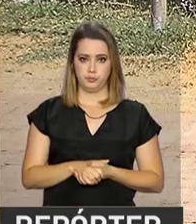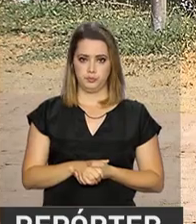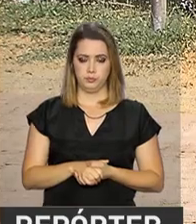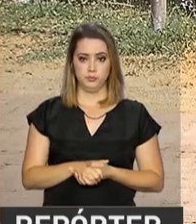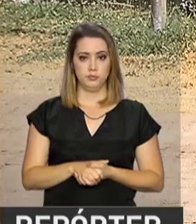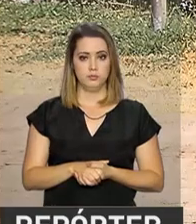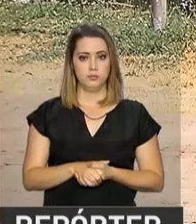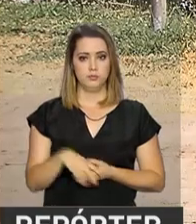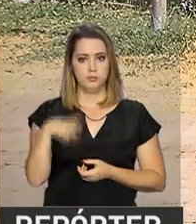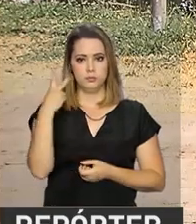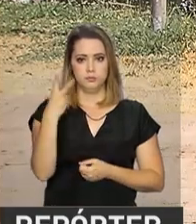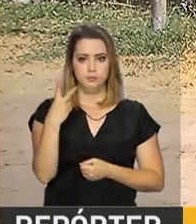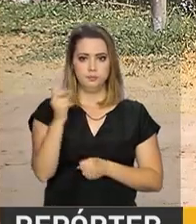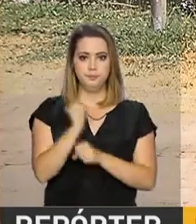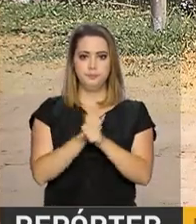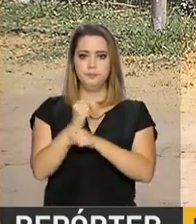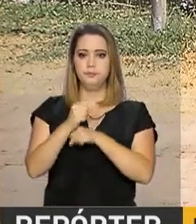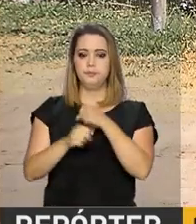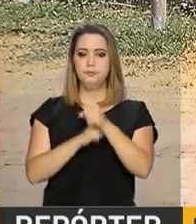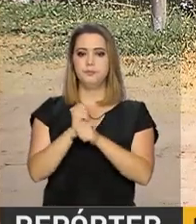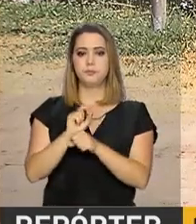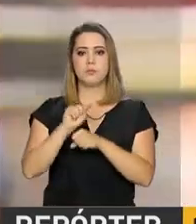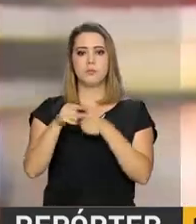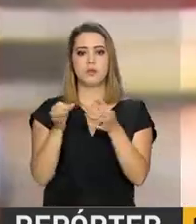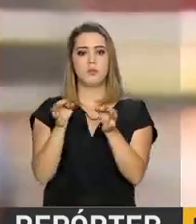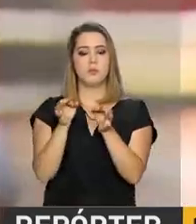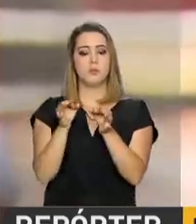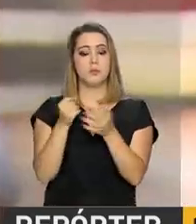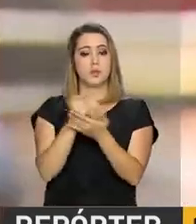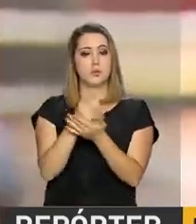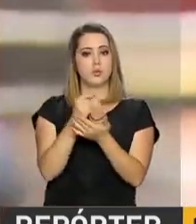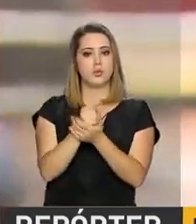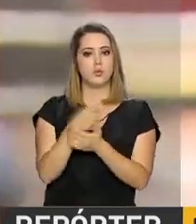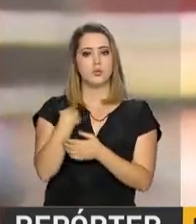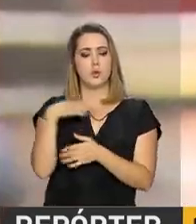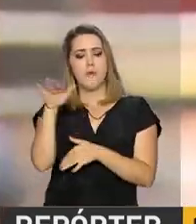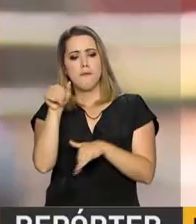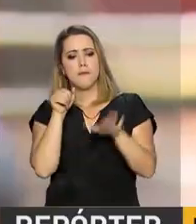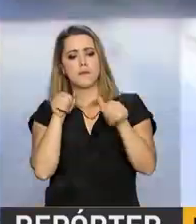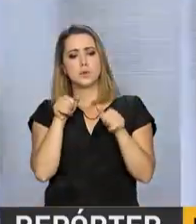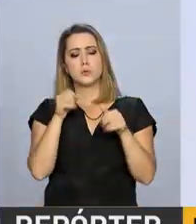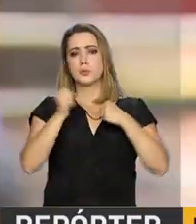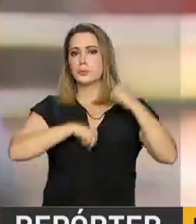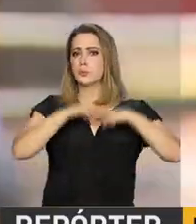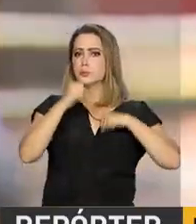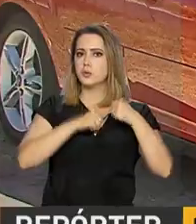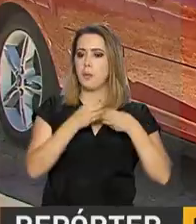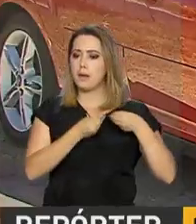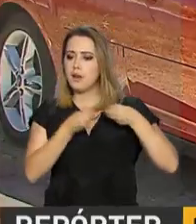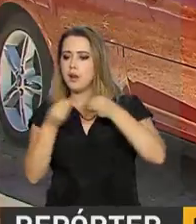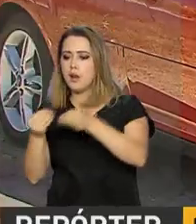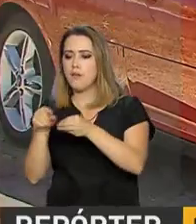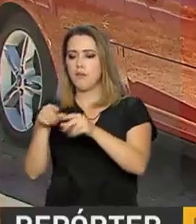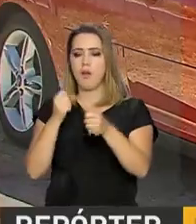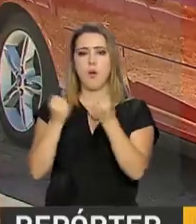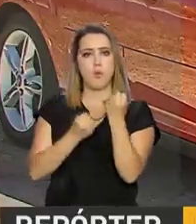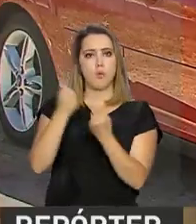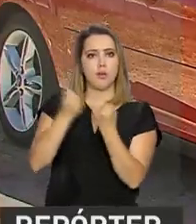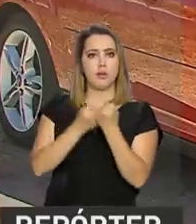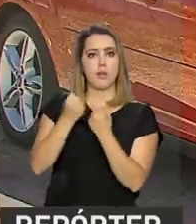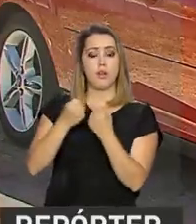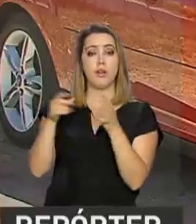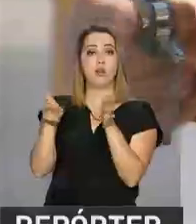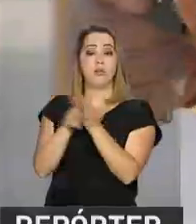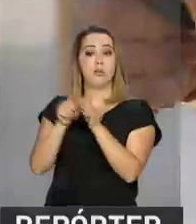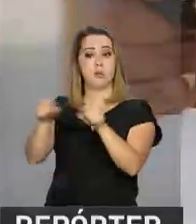dois anos depois que comprou este carro seu carlos foi convocado pela montadora para levar o veículo até uma concessionária